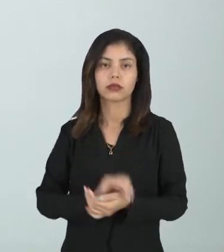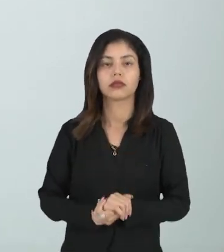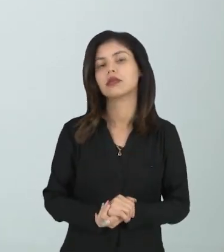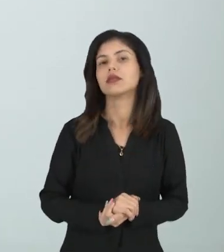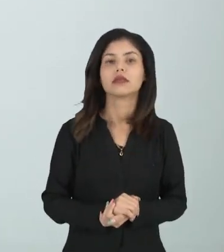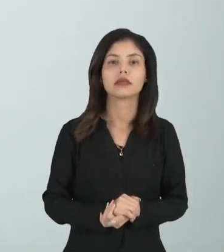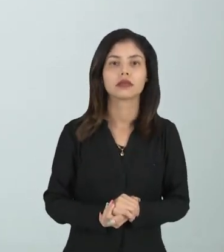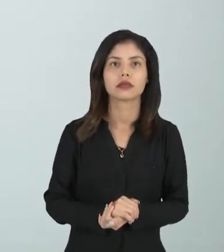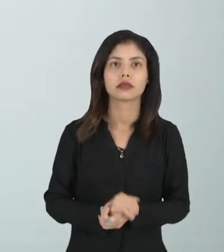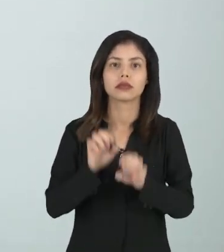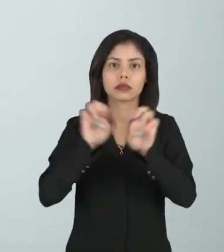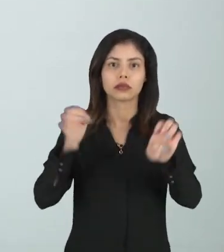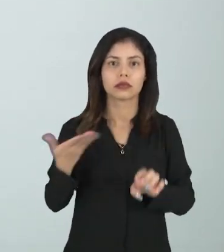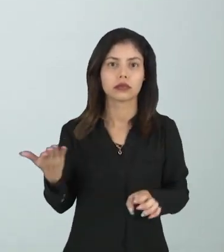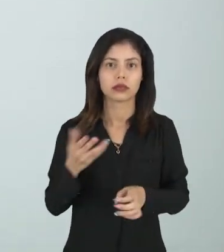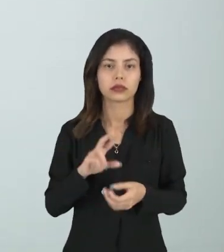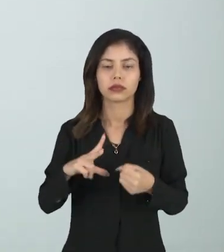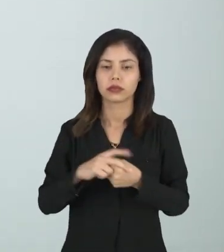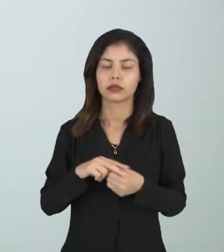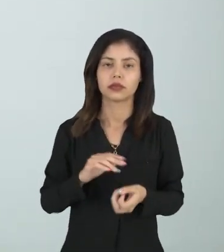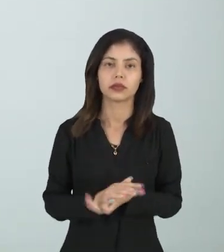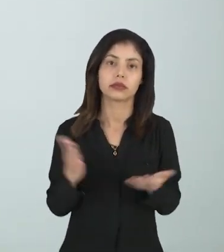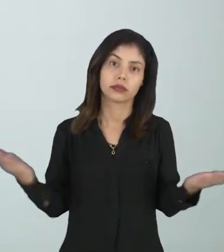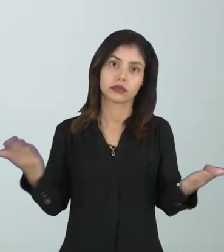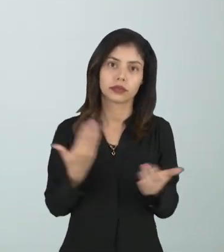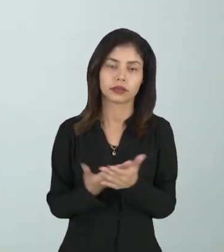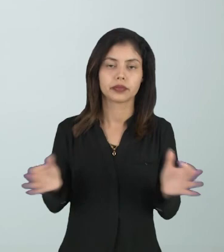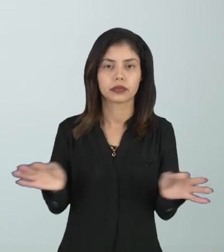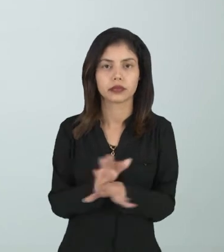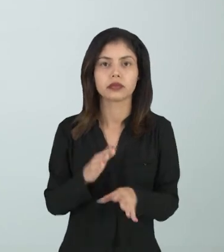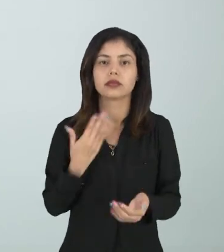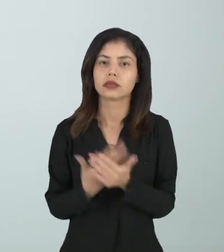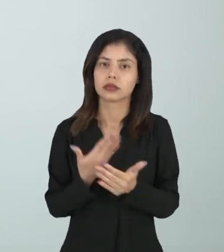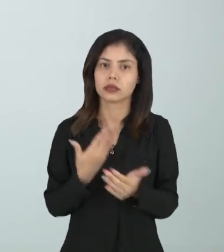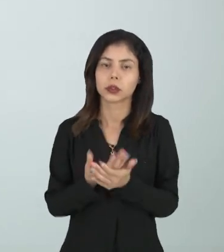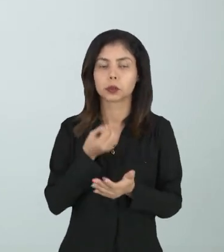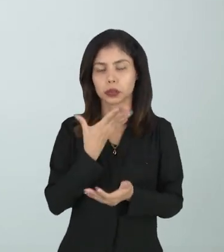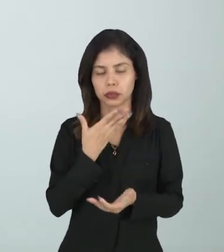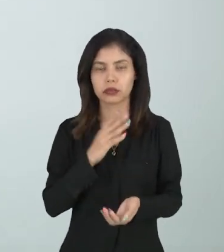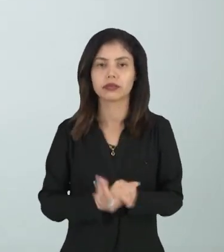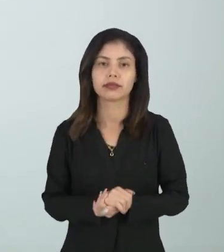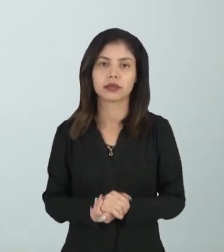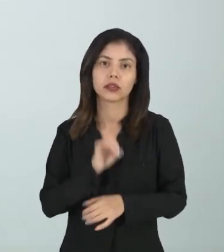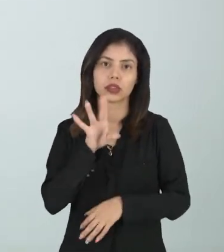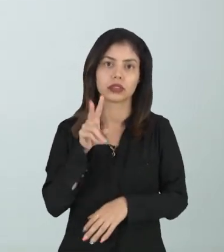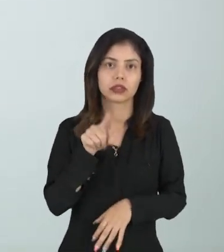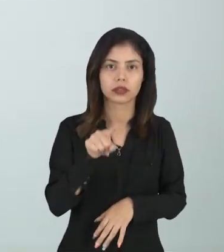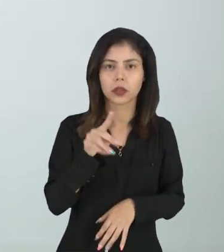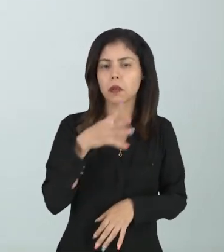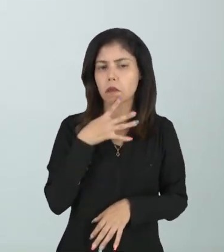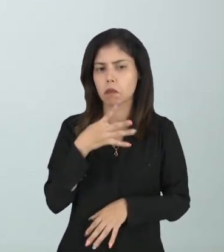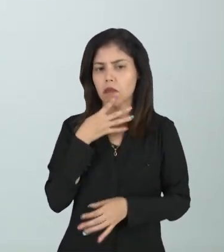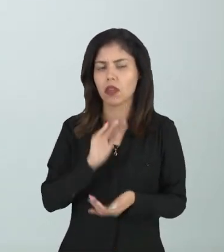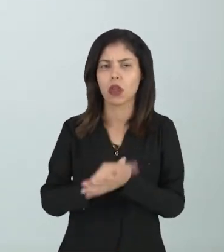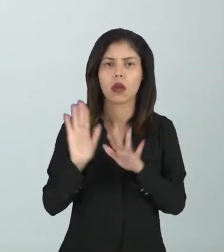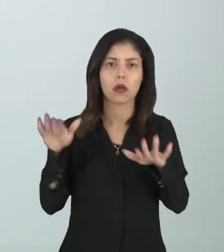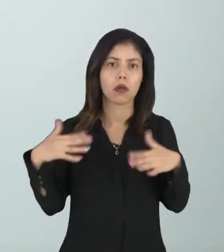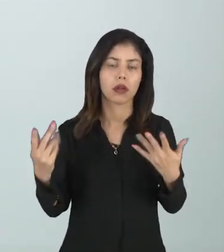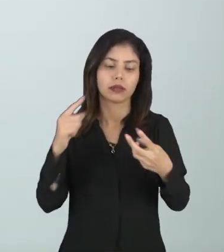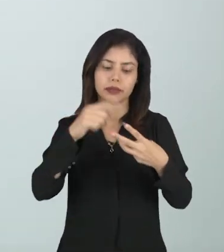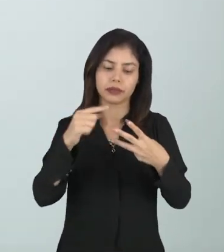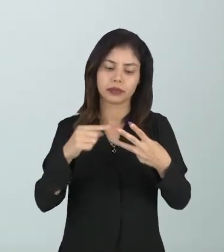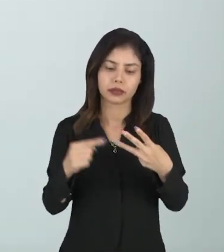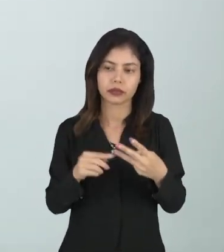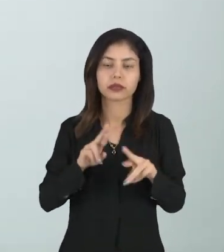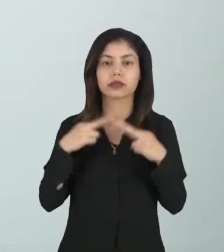tá? Então é isso, gente. Ficamos por aqui. Essa foi uma aula bem tranquila, só para que vocês conhecessem quais são os